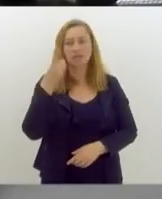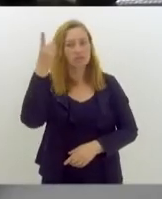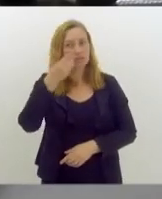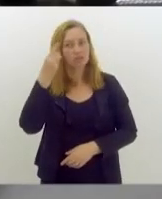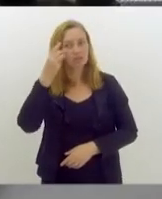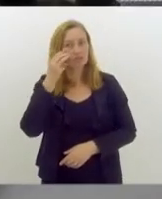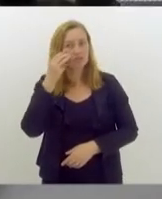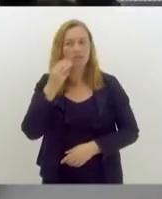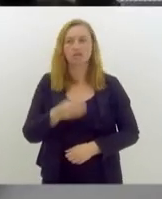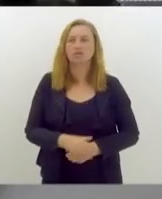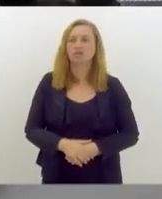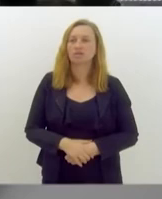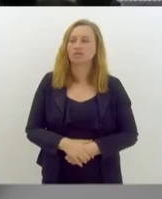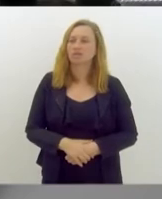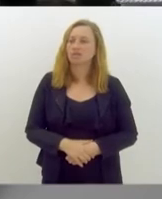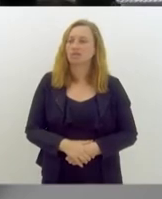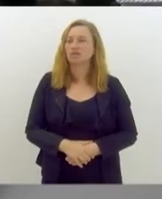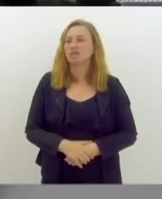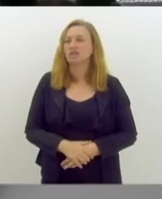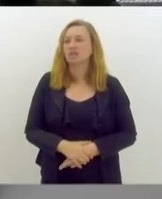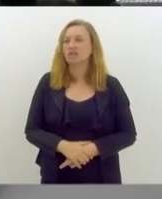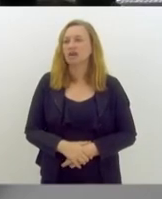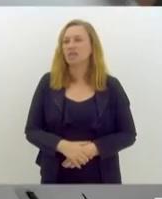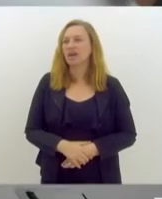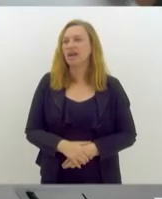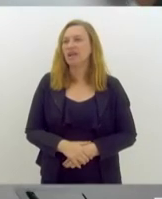valdeck deputada